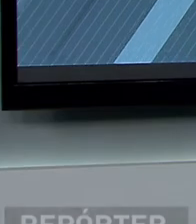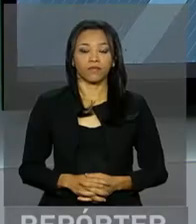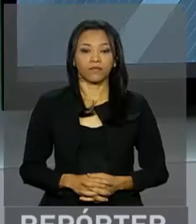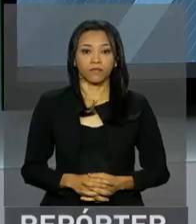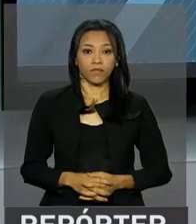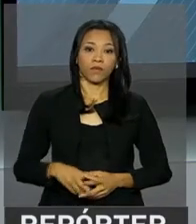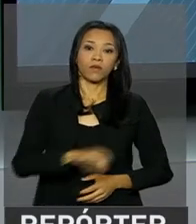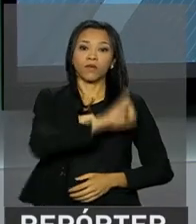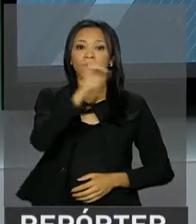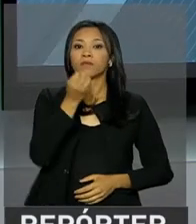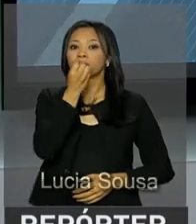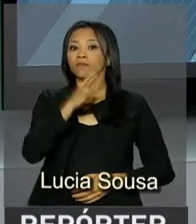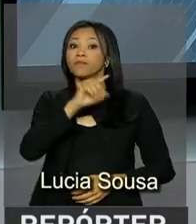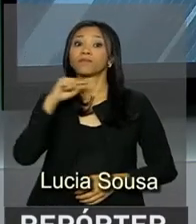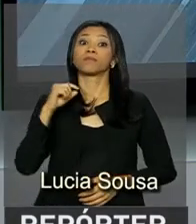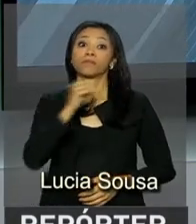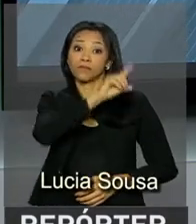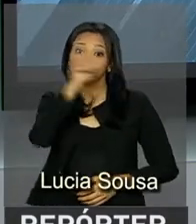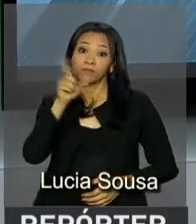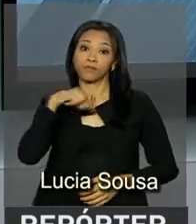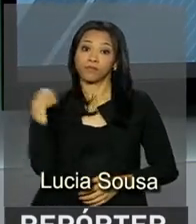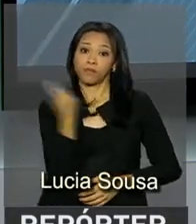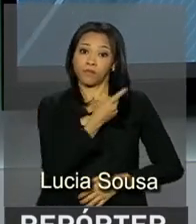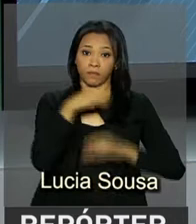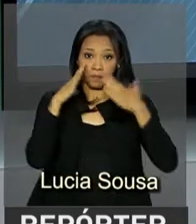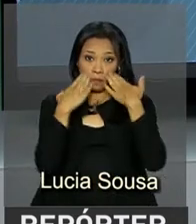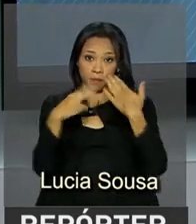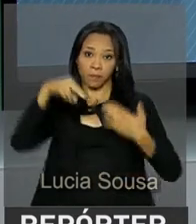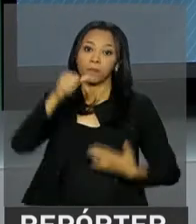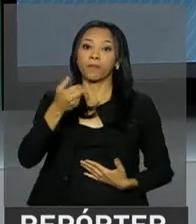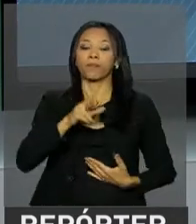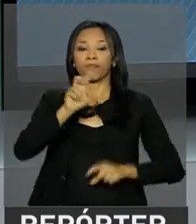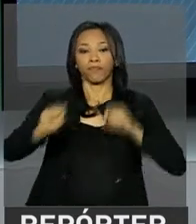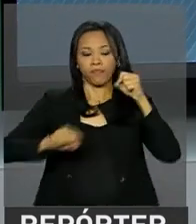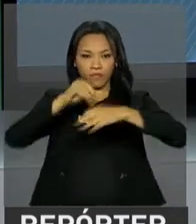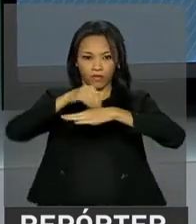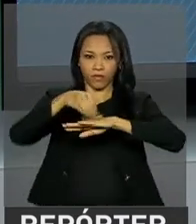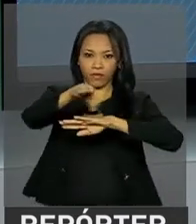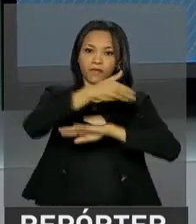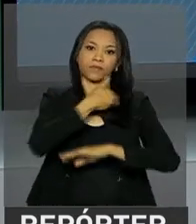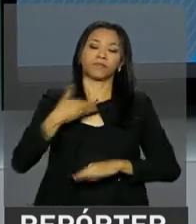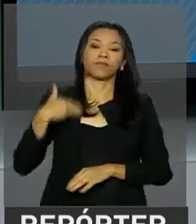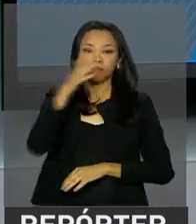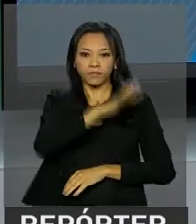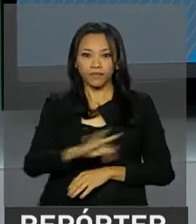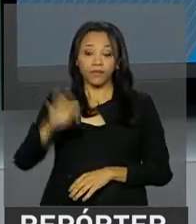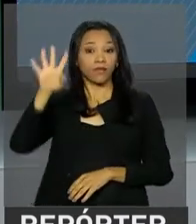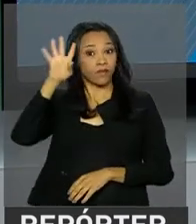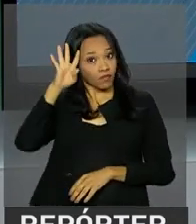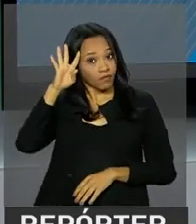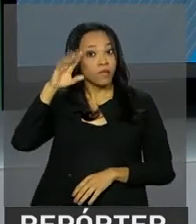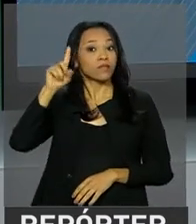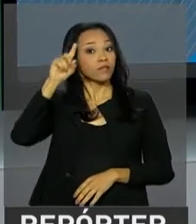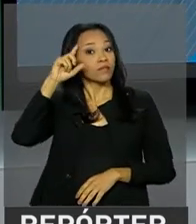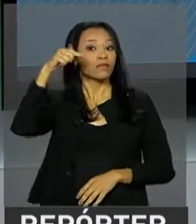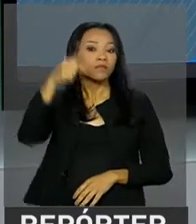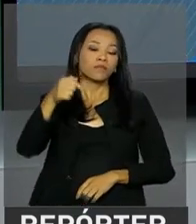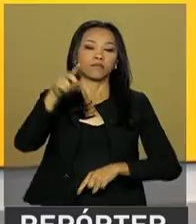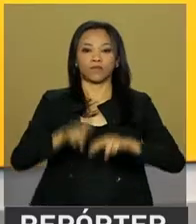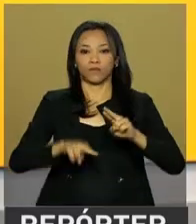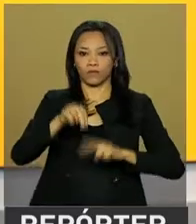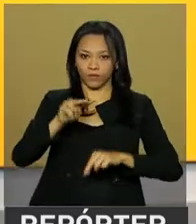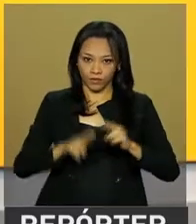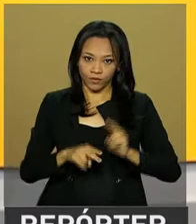olá bom dia estamos no ar com repórter nbr as notícias do governo federal desta quarta feira 7 de junho